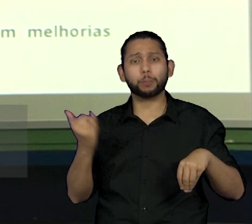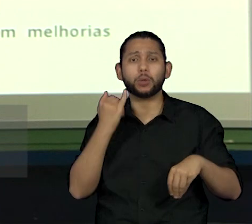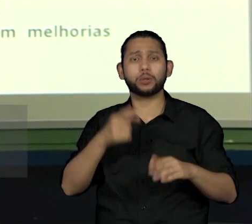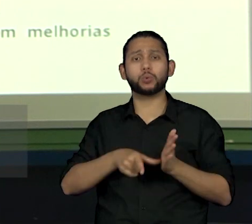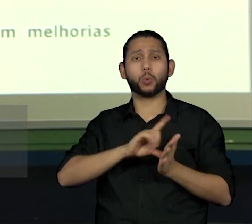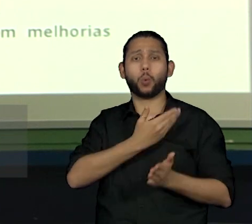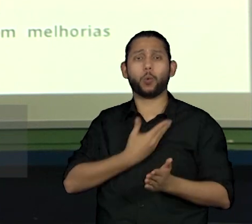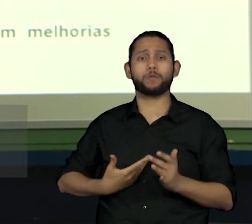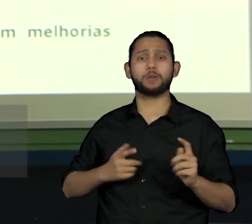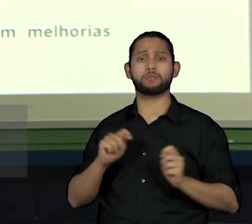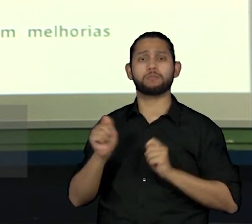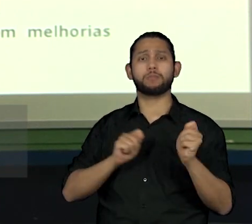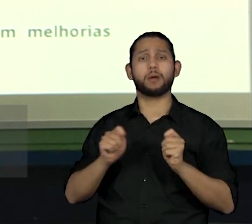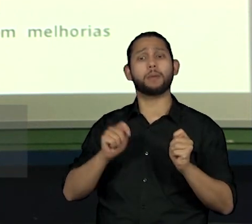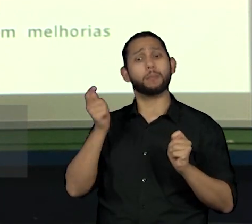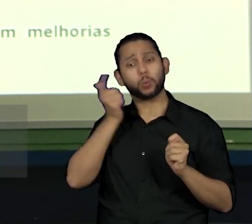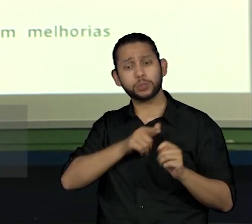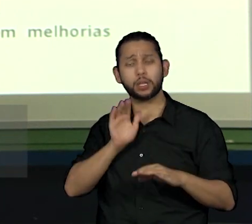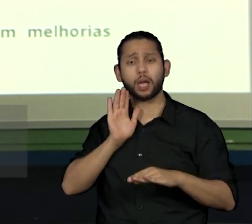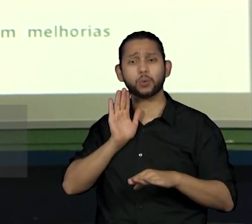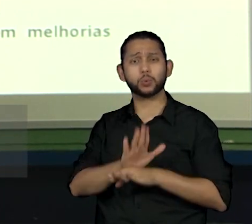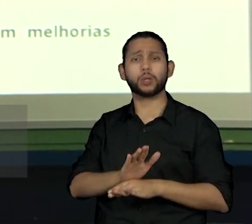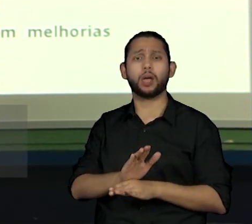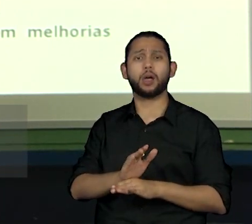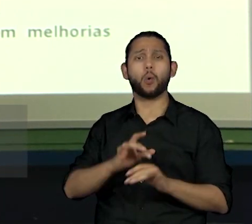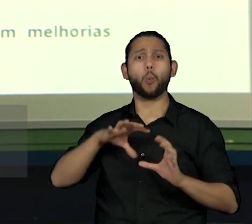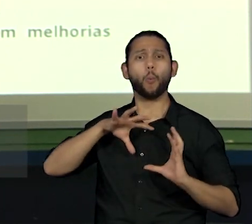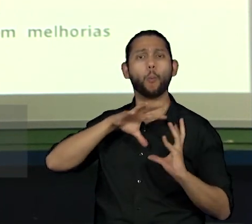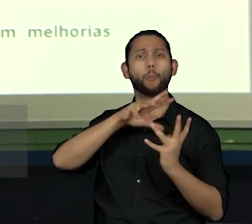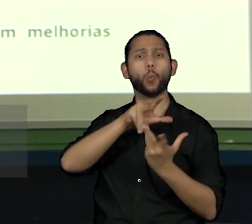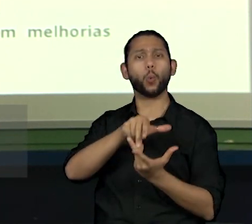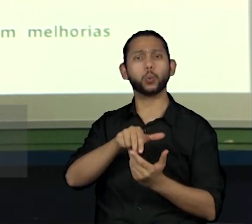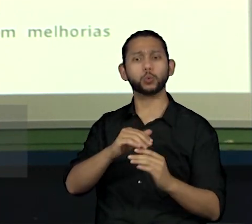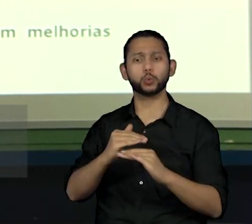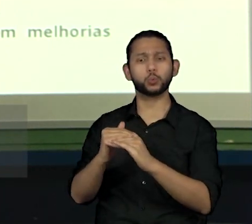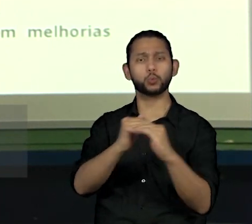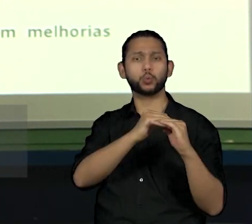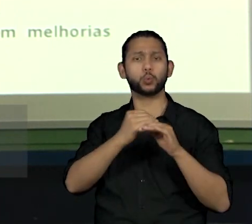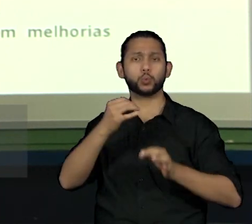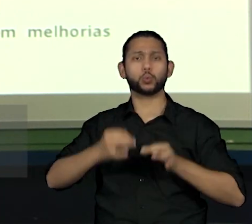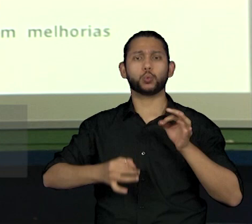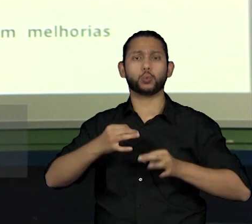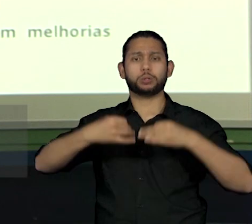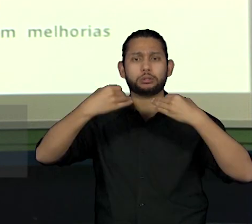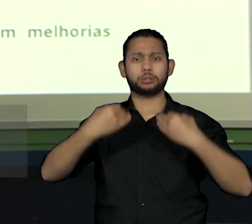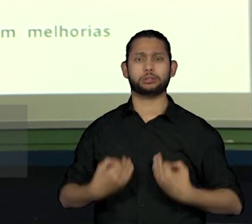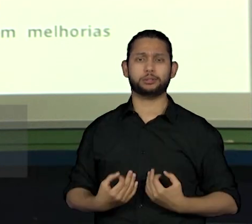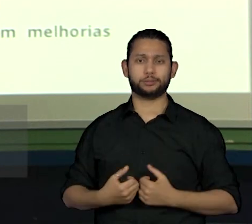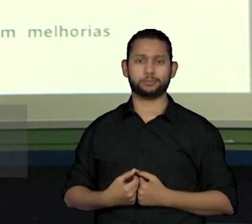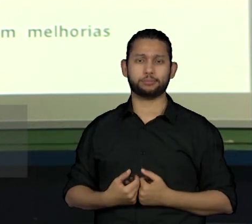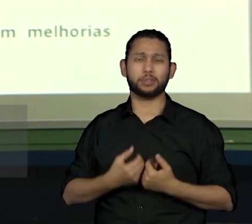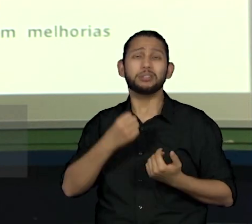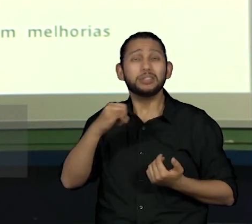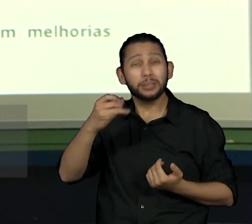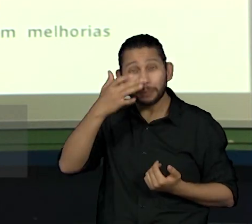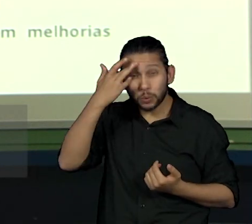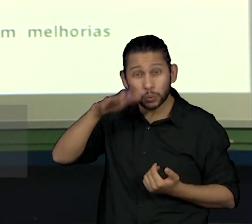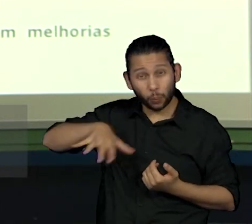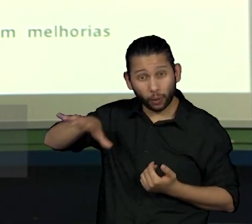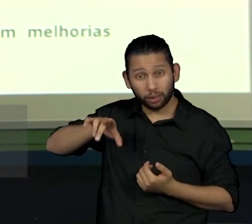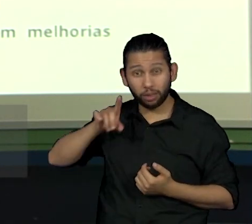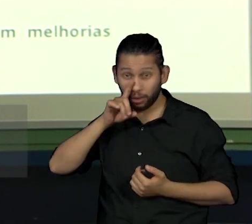mais justo. Então, como a gente pode falar num mundo mais sustentável e um mundo mais justo se tem pessoas que